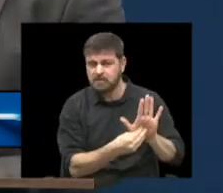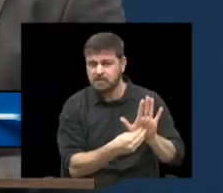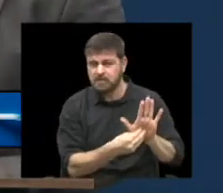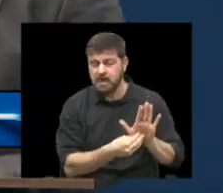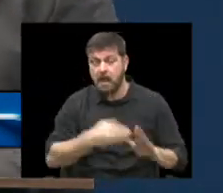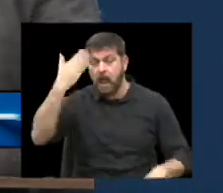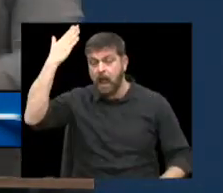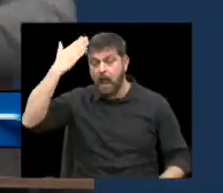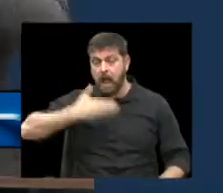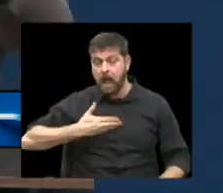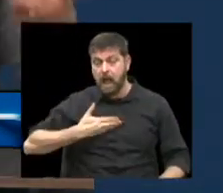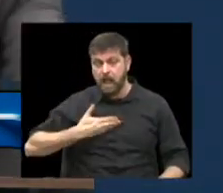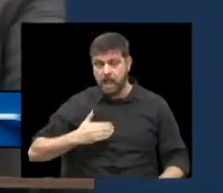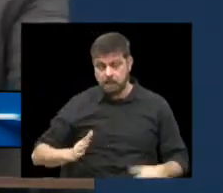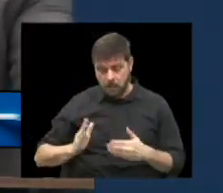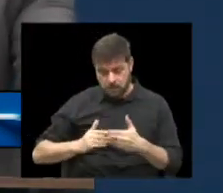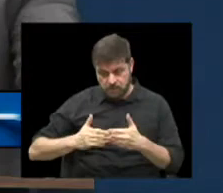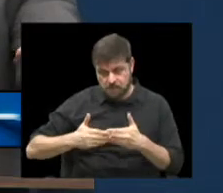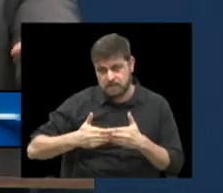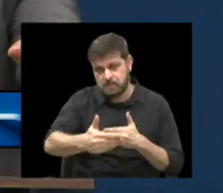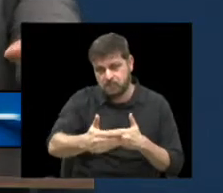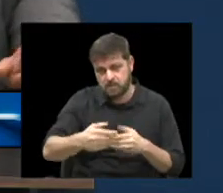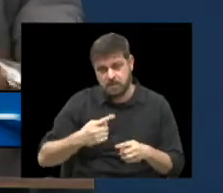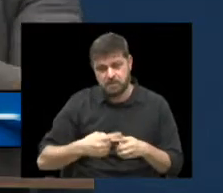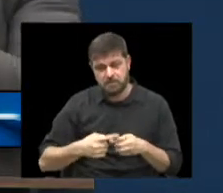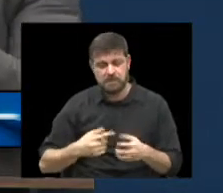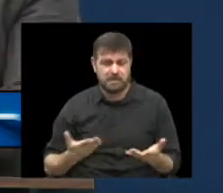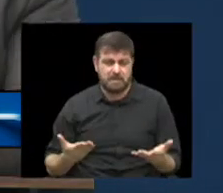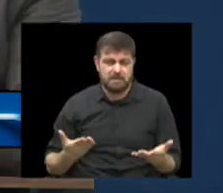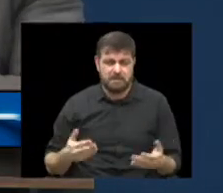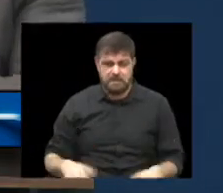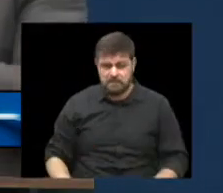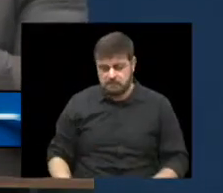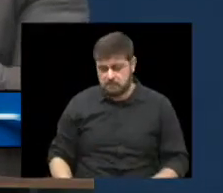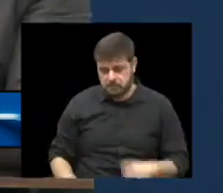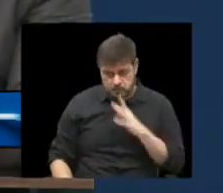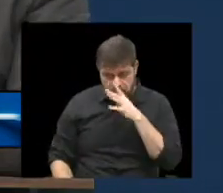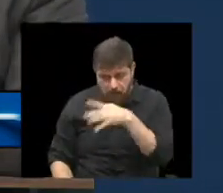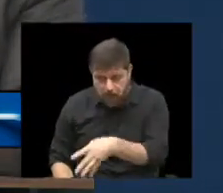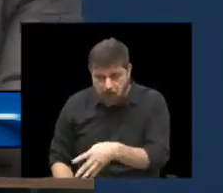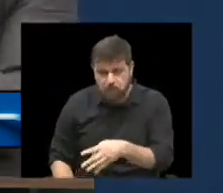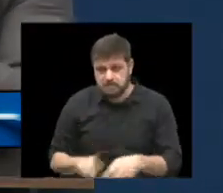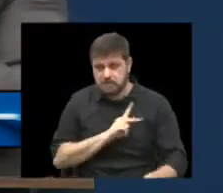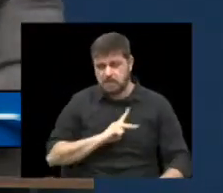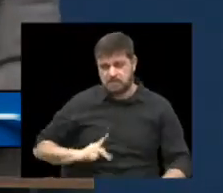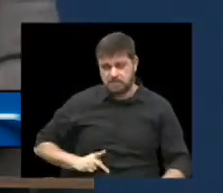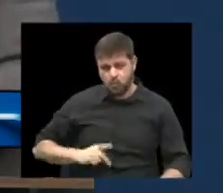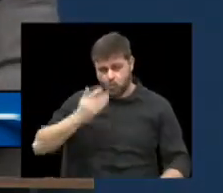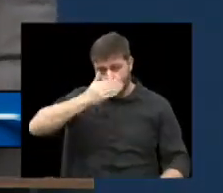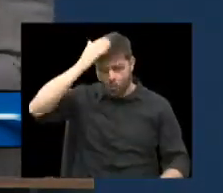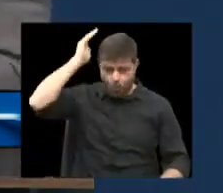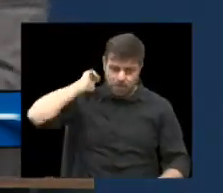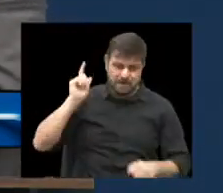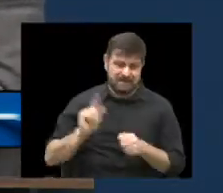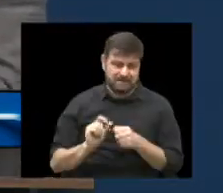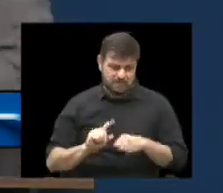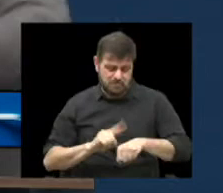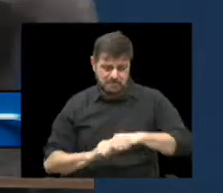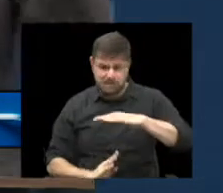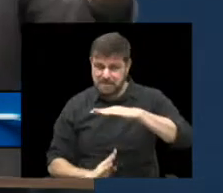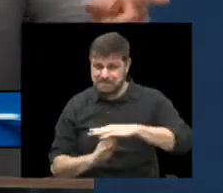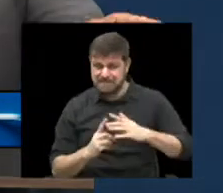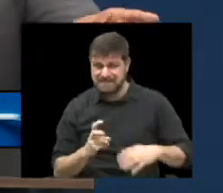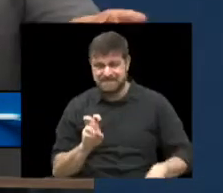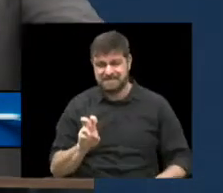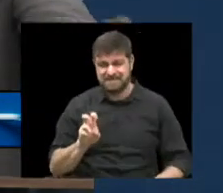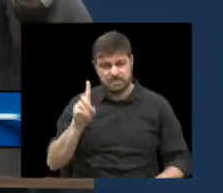fatos posteriores, ainda que contrários aos réus. Como o prazo de 15 dias da impugnação passou,